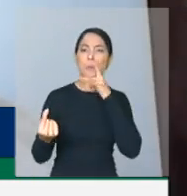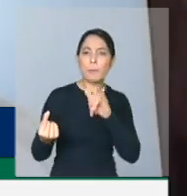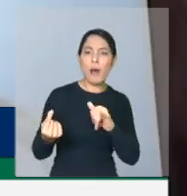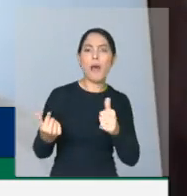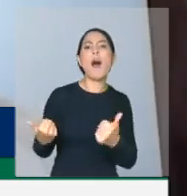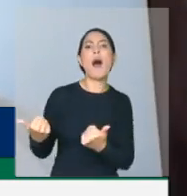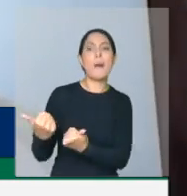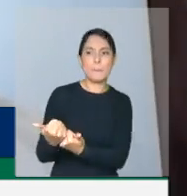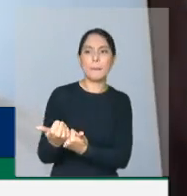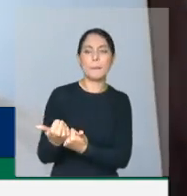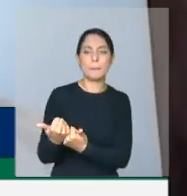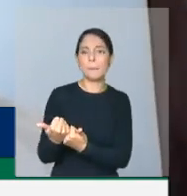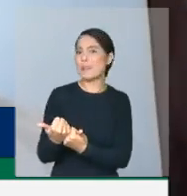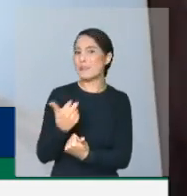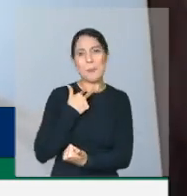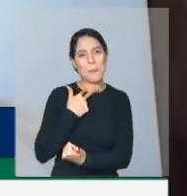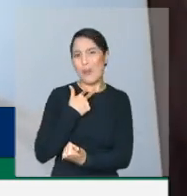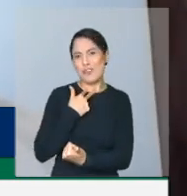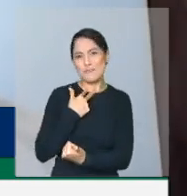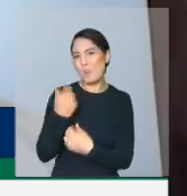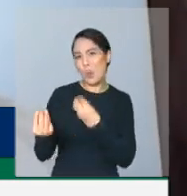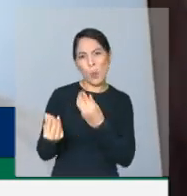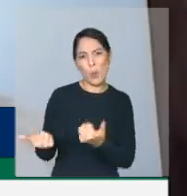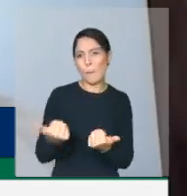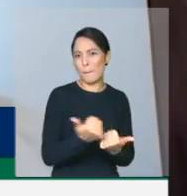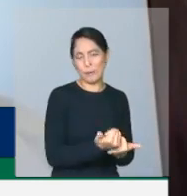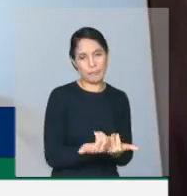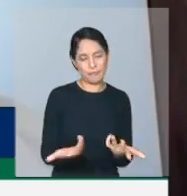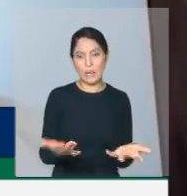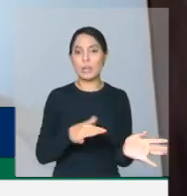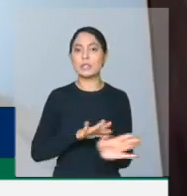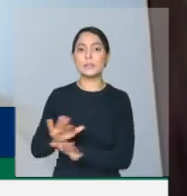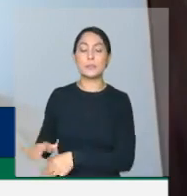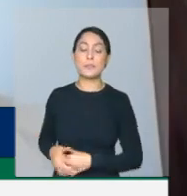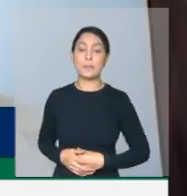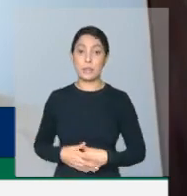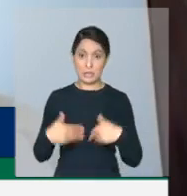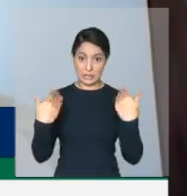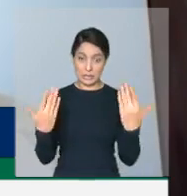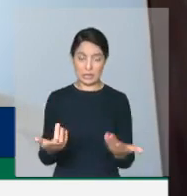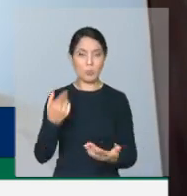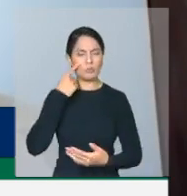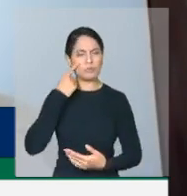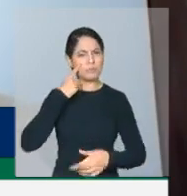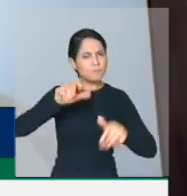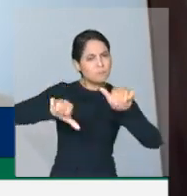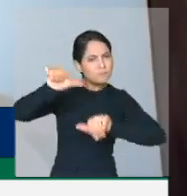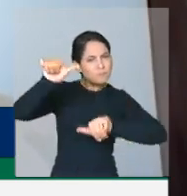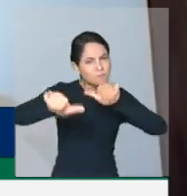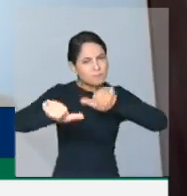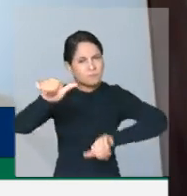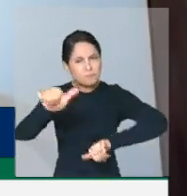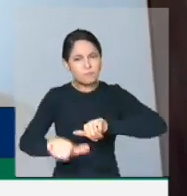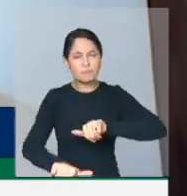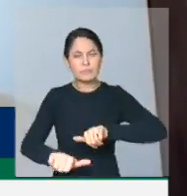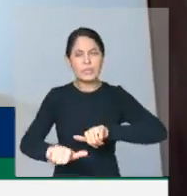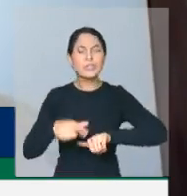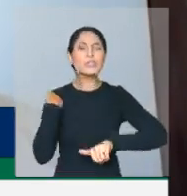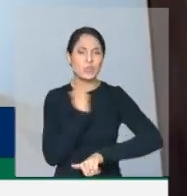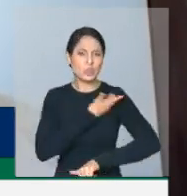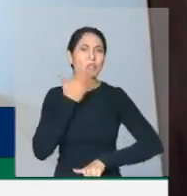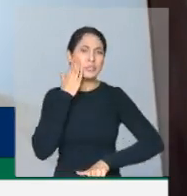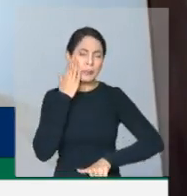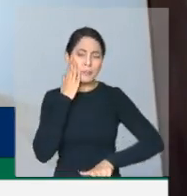crianças. Feito esses registros iniciais, observando que, como se não bastassem todas as dificuldades financeiras, o